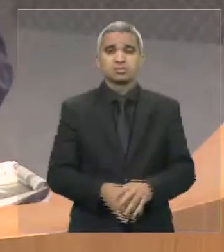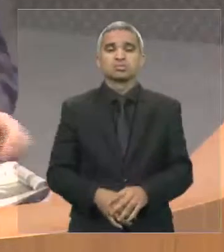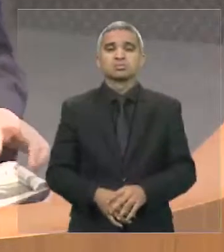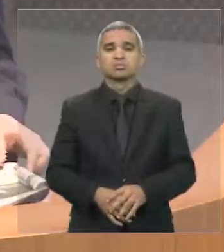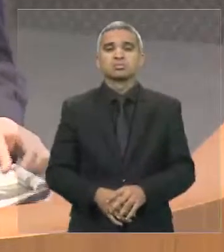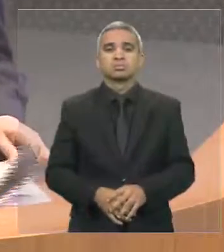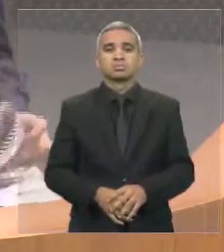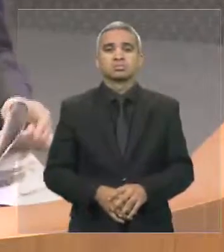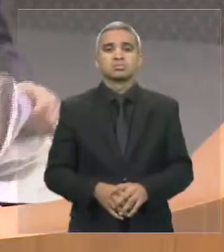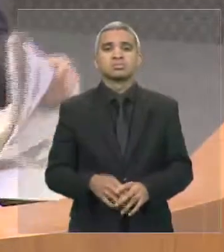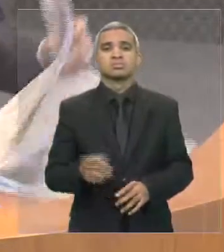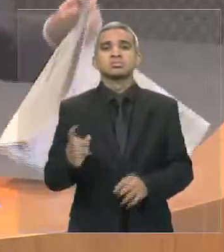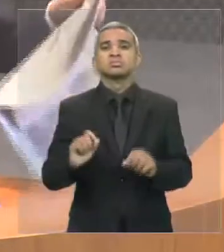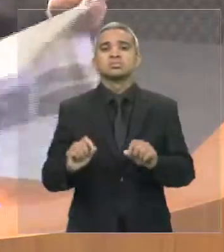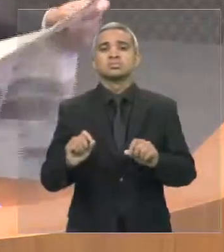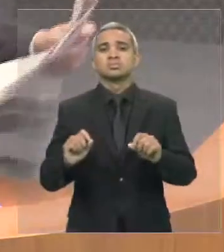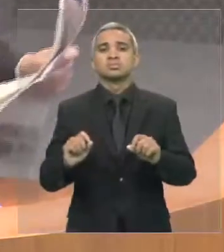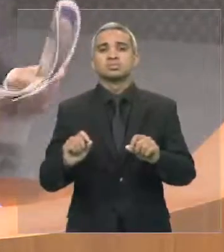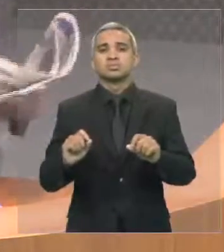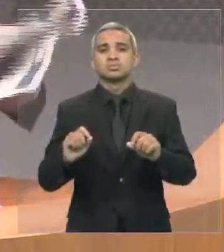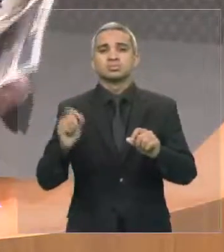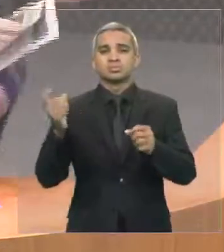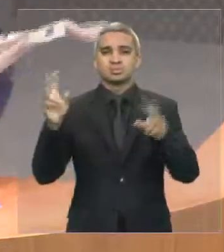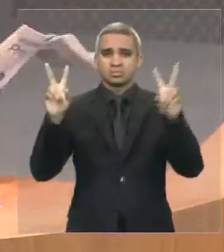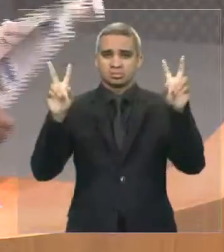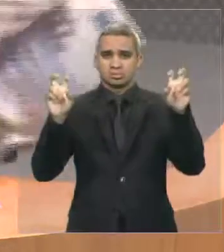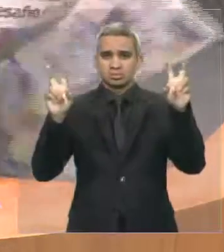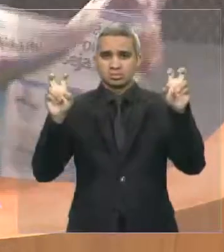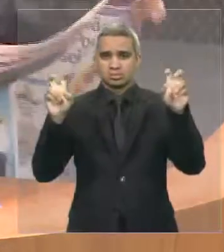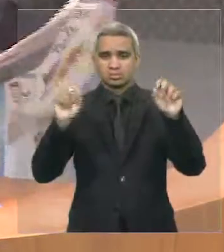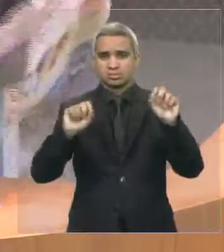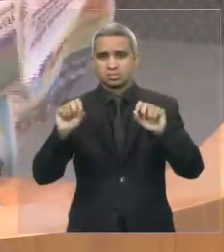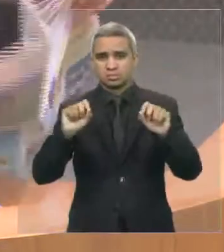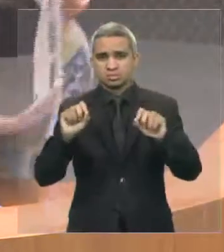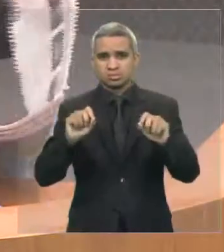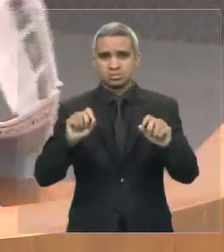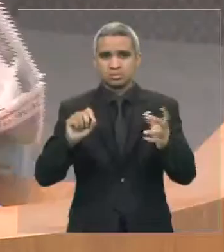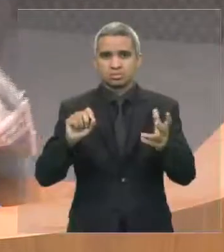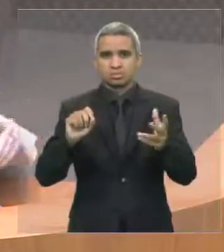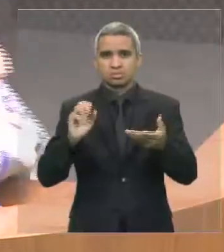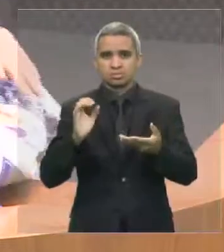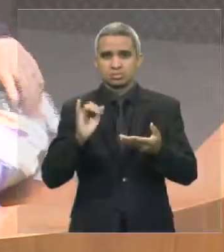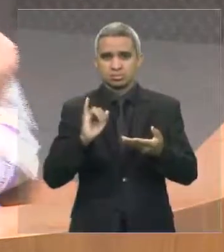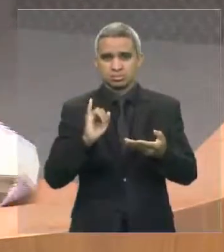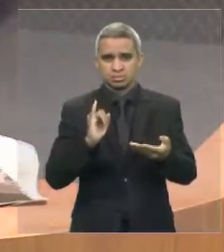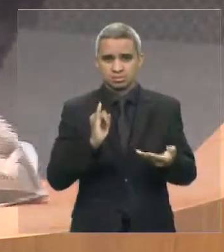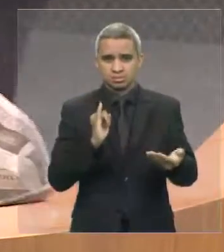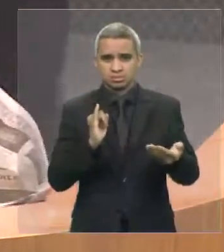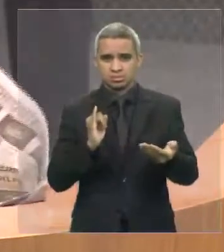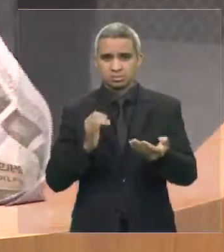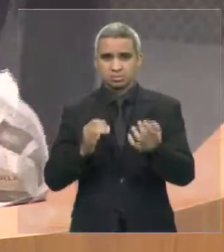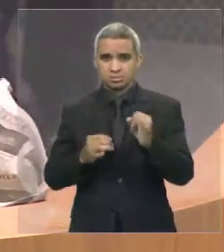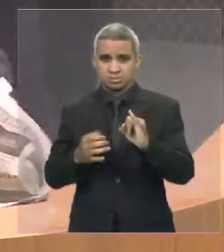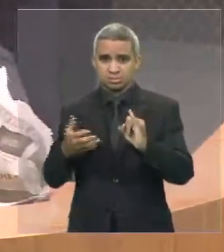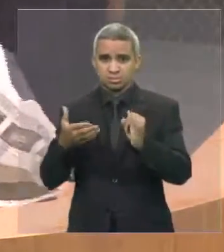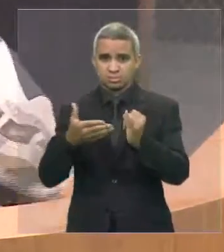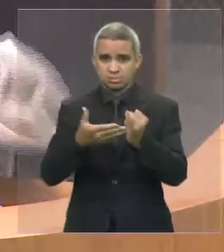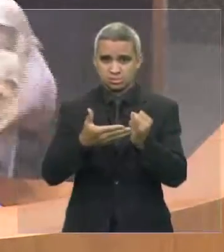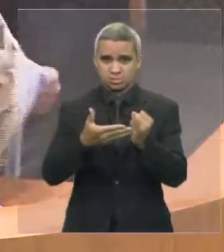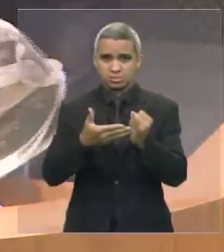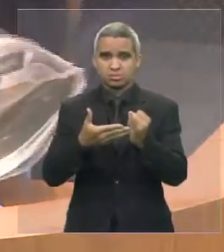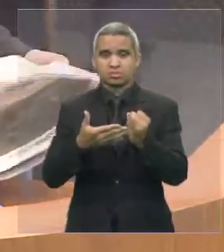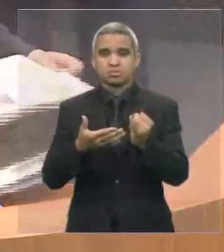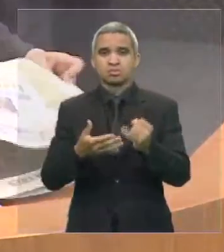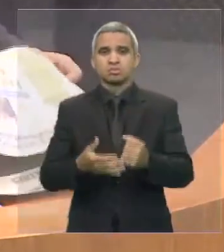o tema da federalização do Porto do Itaqui. Lendo o Jornal Imparcial de